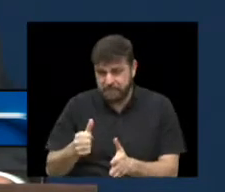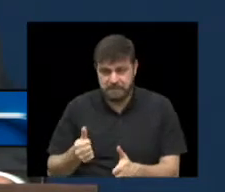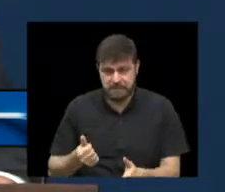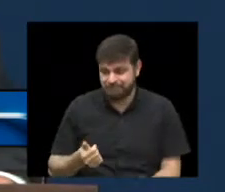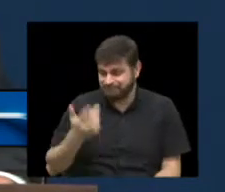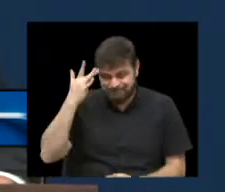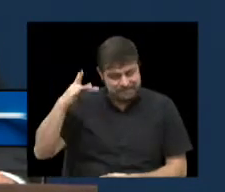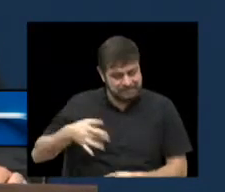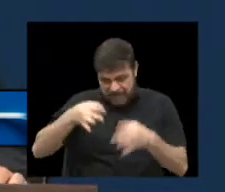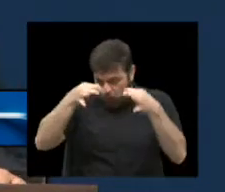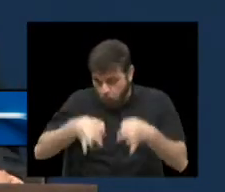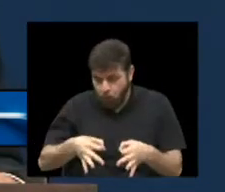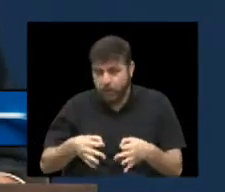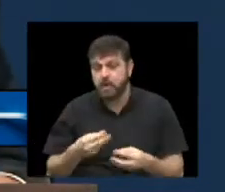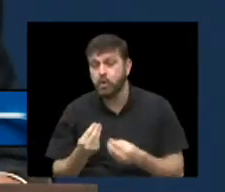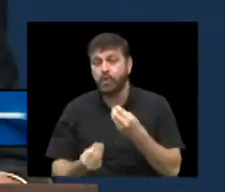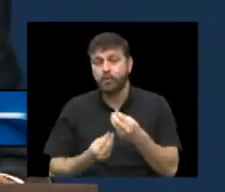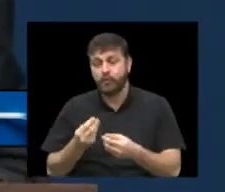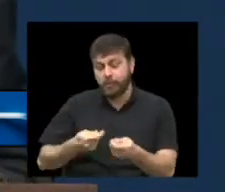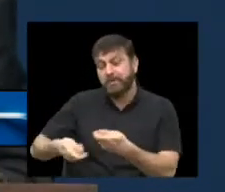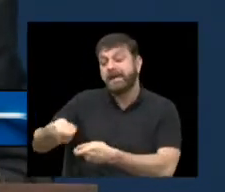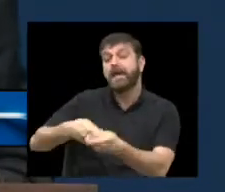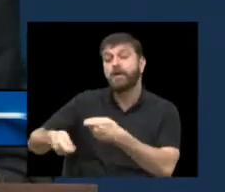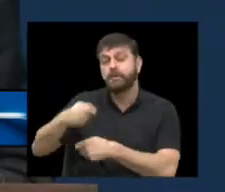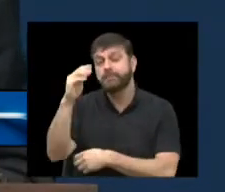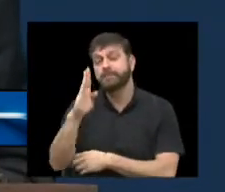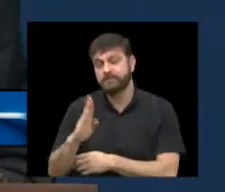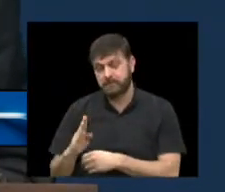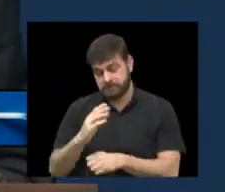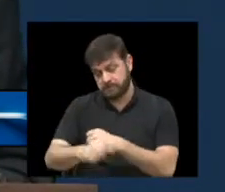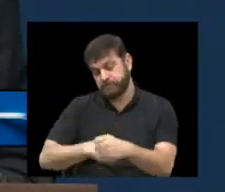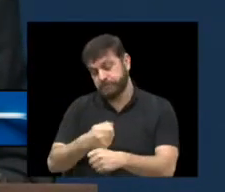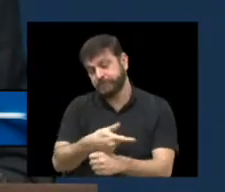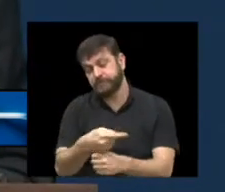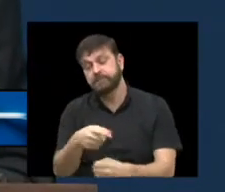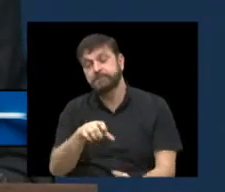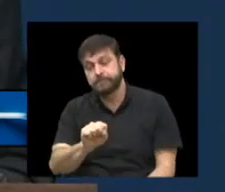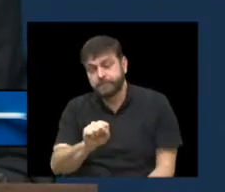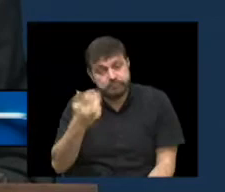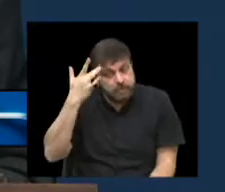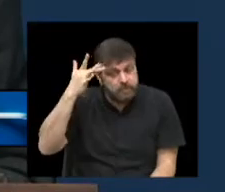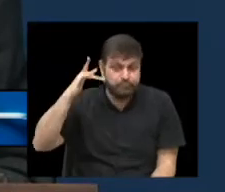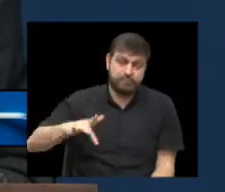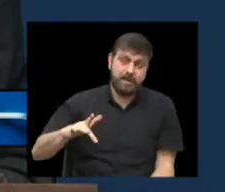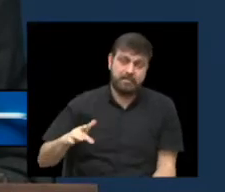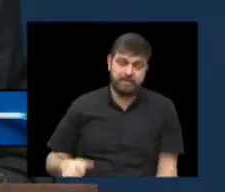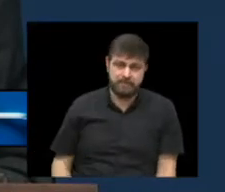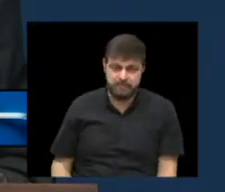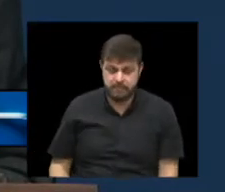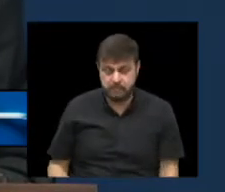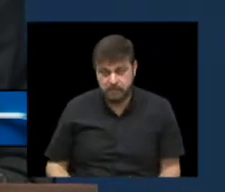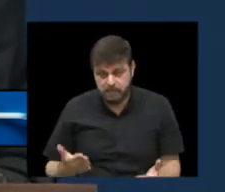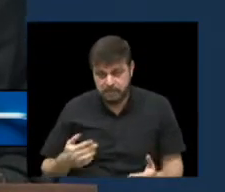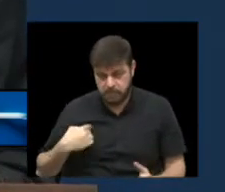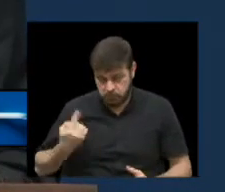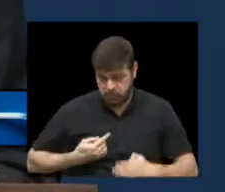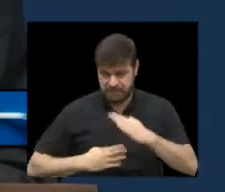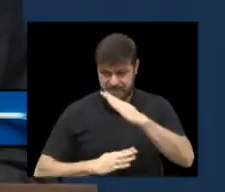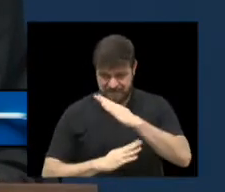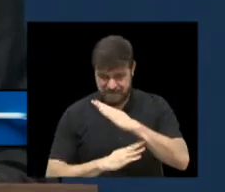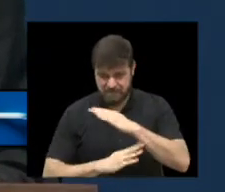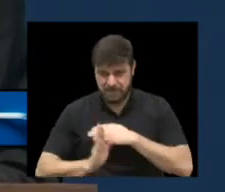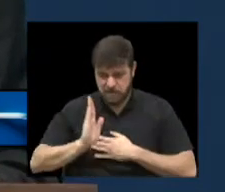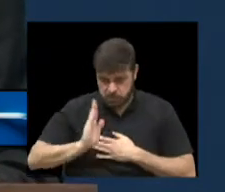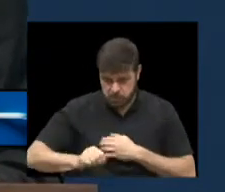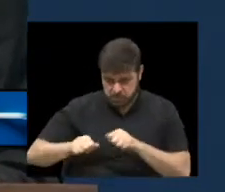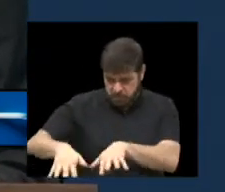incerteza de como vai se comportar a economia em 2018. Tenha certeza que essa Câmara já teve uma